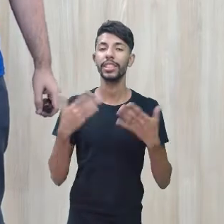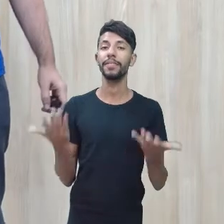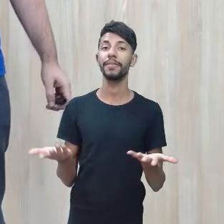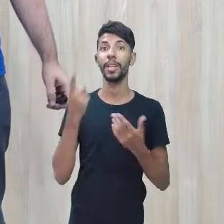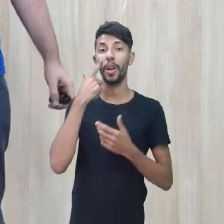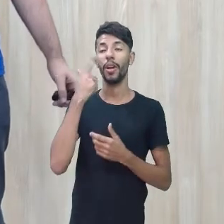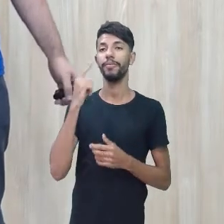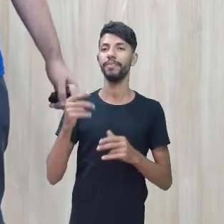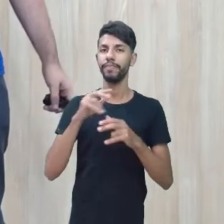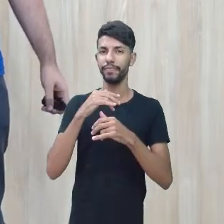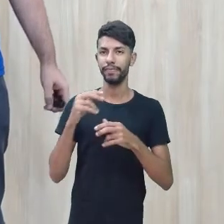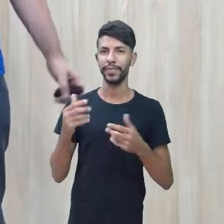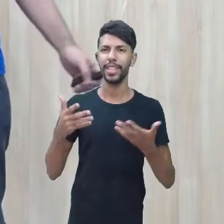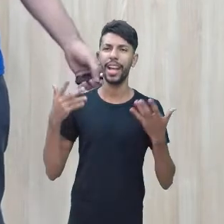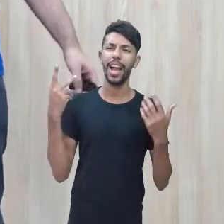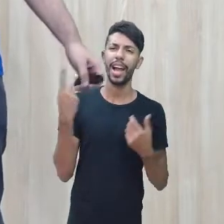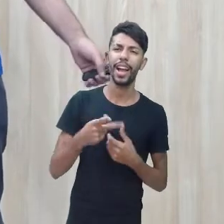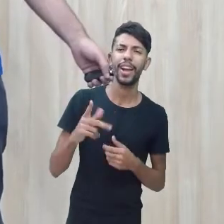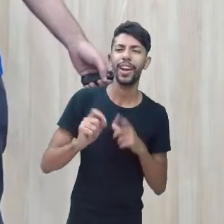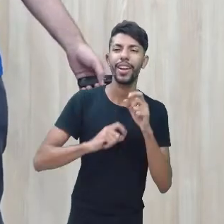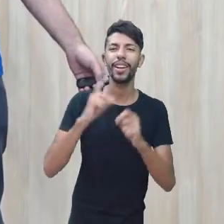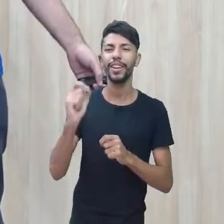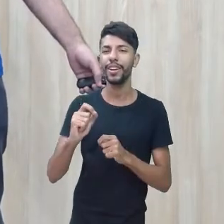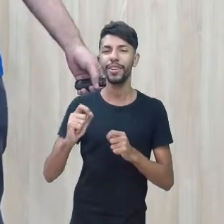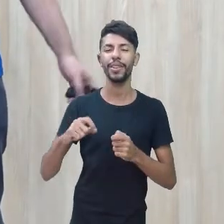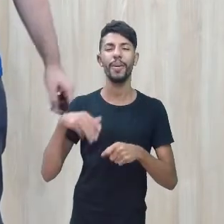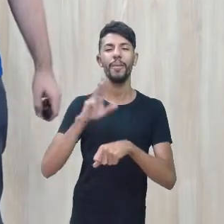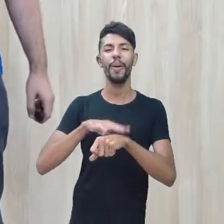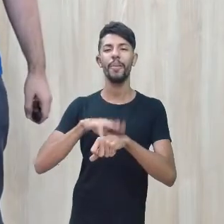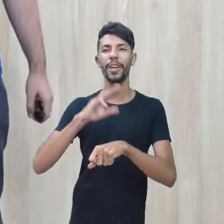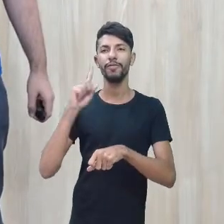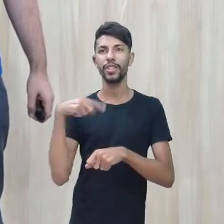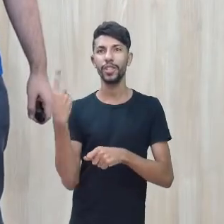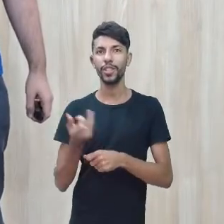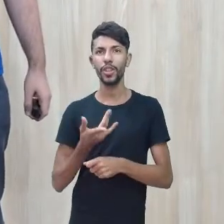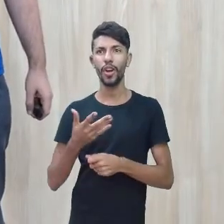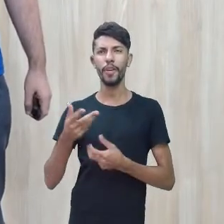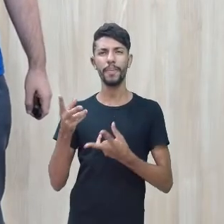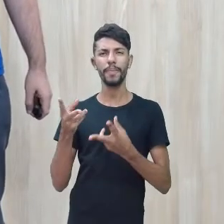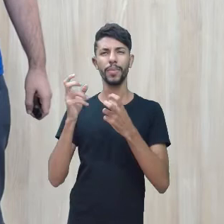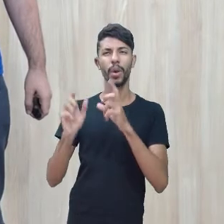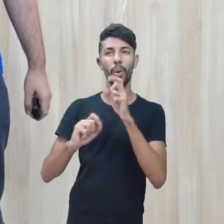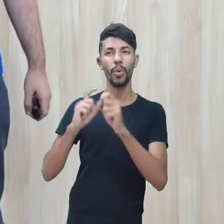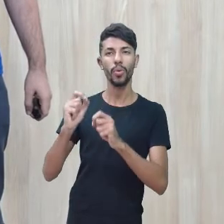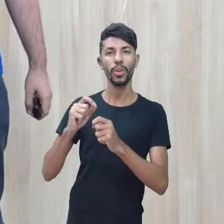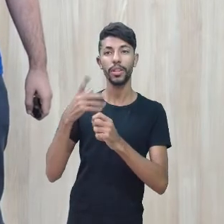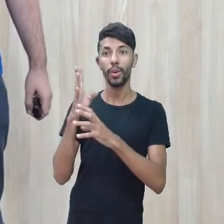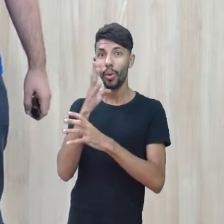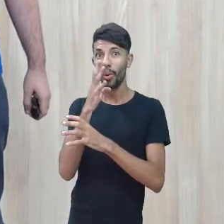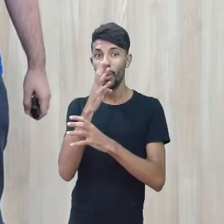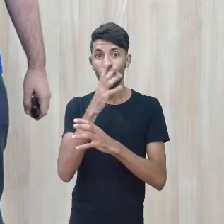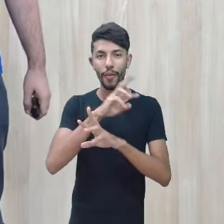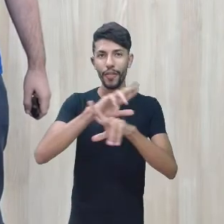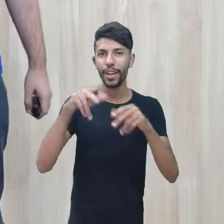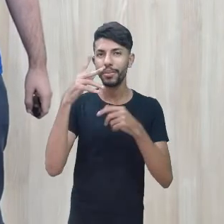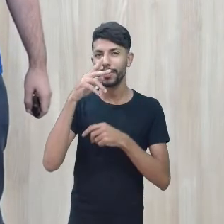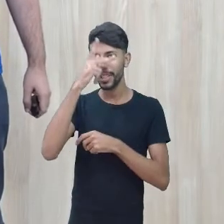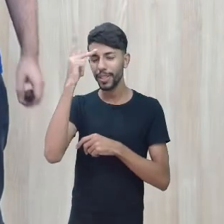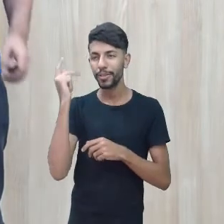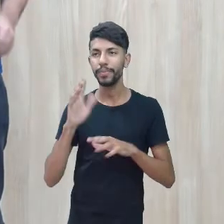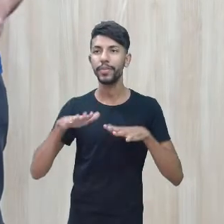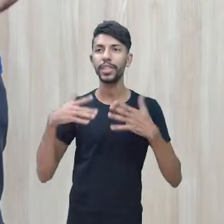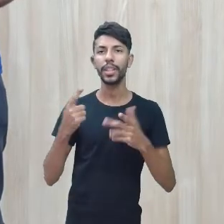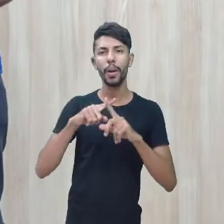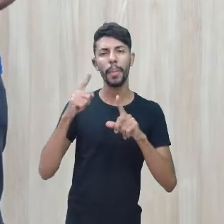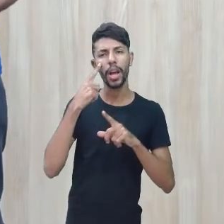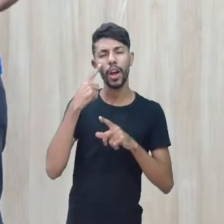que a gente sobe a audiência. A concorrência fica perdida. Vocês já repararam que a gente começou aqui tocando o atabaque? Mas